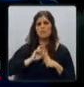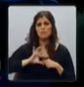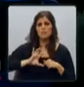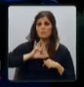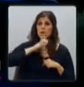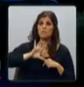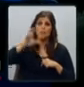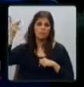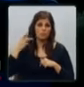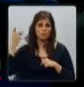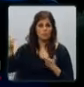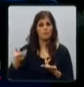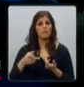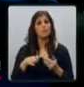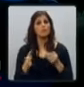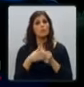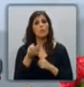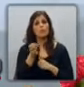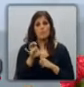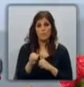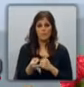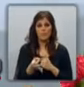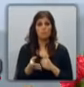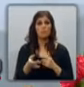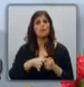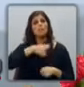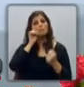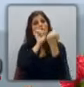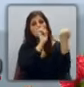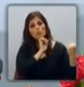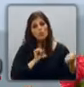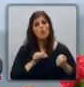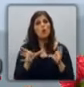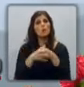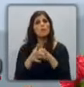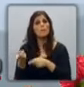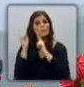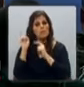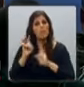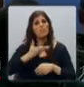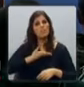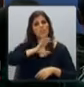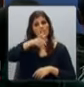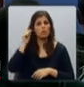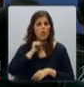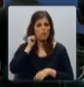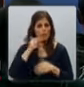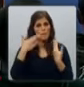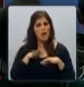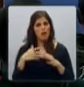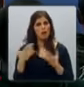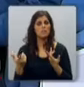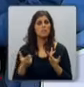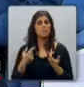A jornada do PCP encerrou uma série de encontros com as comunidades pescatórias do distrito de Leiria, mas a atualidade política